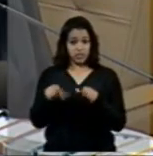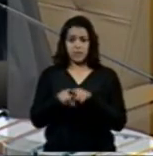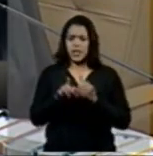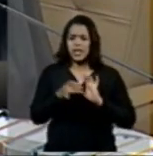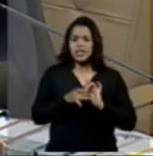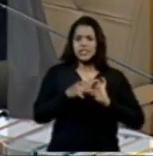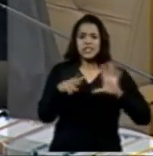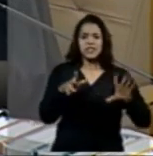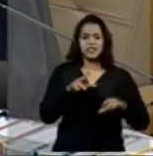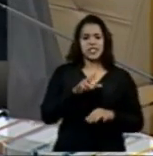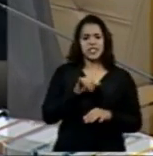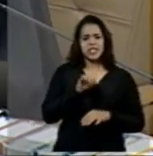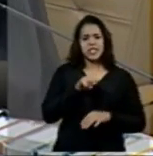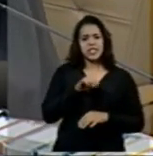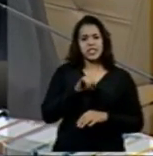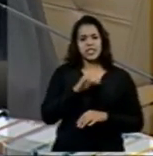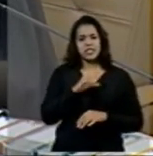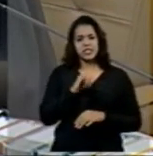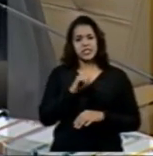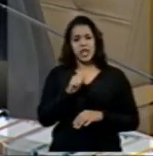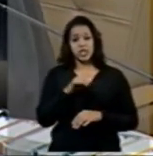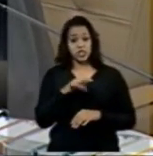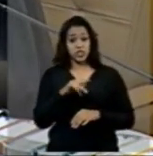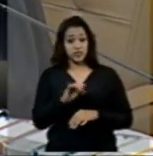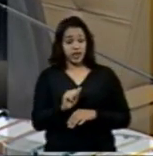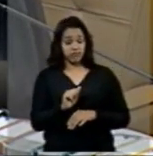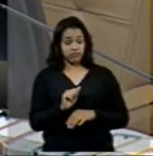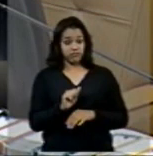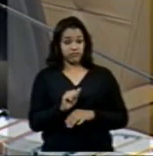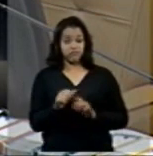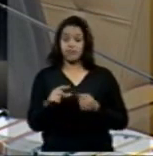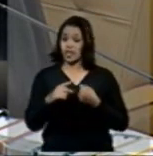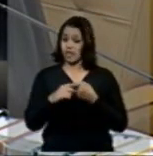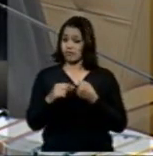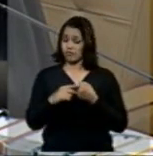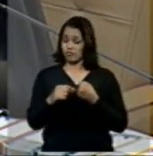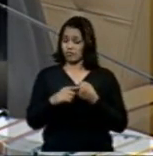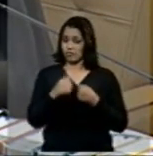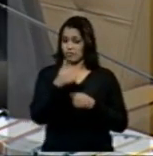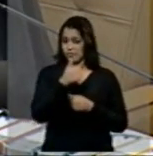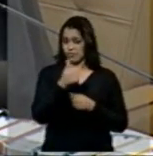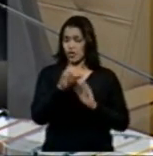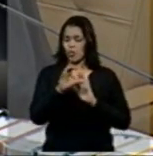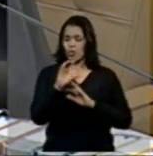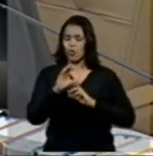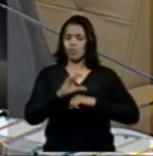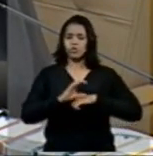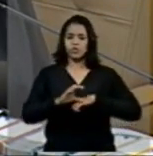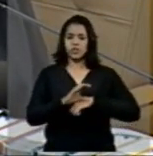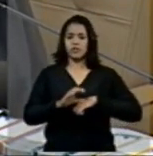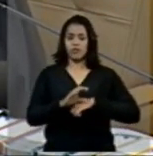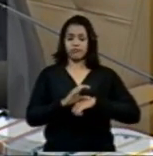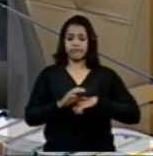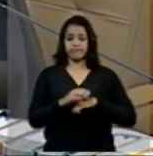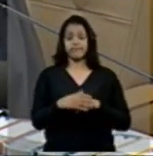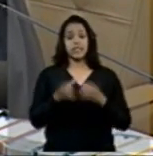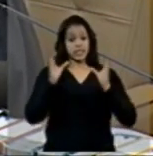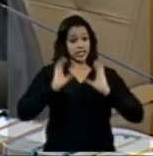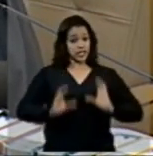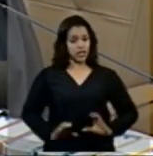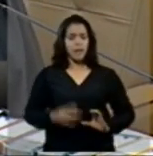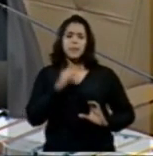iniciativa. Basta a leitura do artigo 1º, inciso 4 da nossa Constituição Cidadã. A denotar que, sob pena